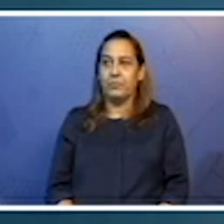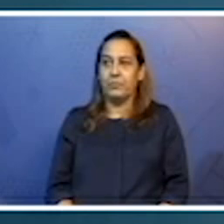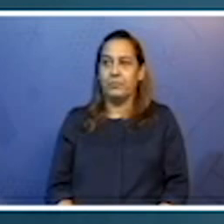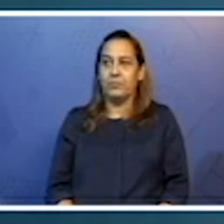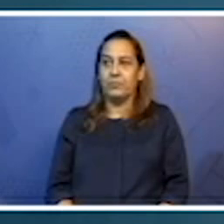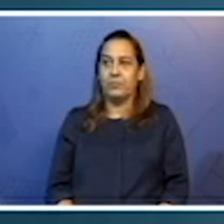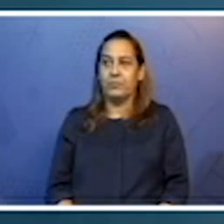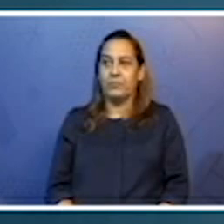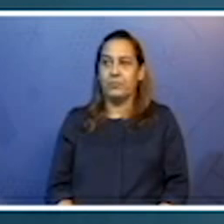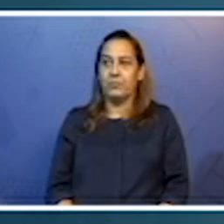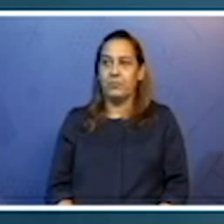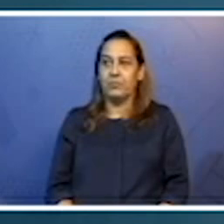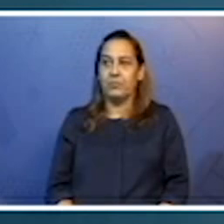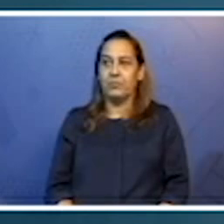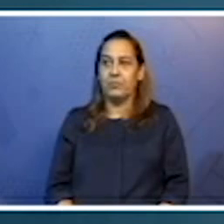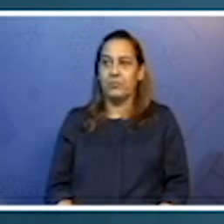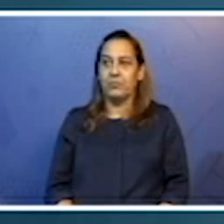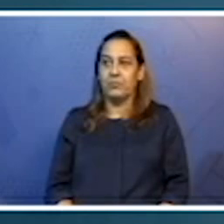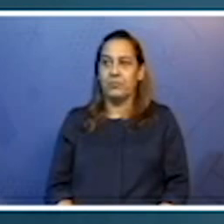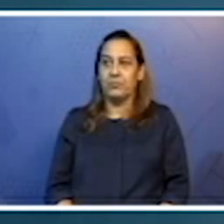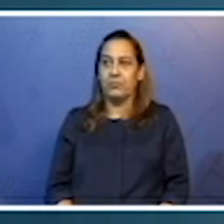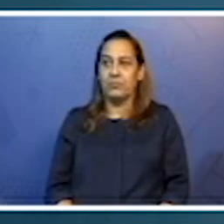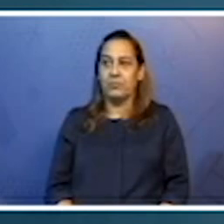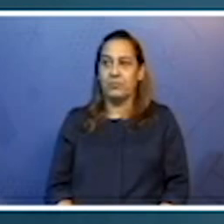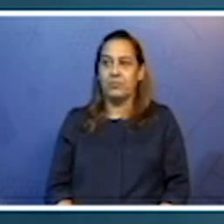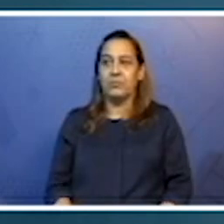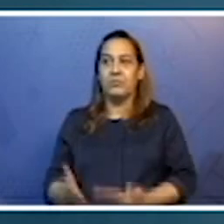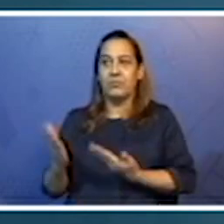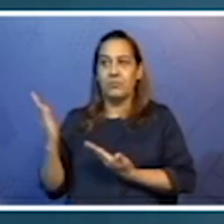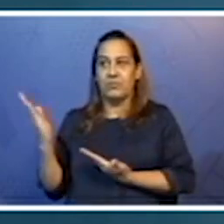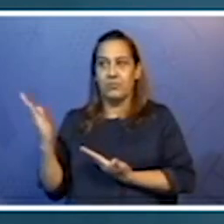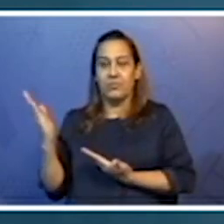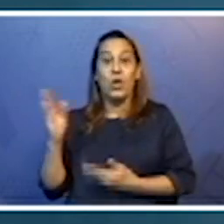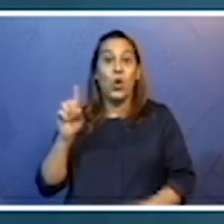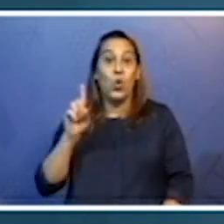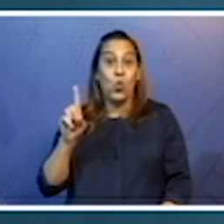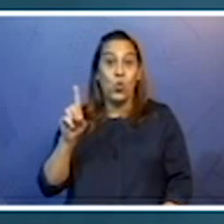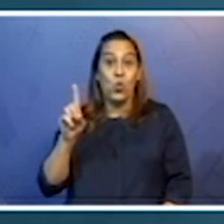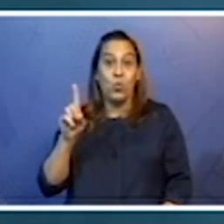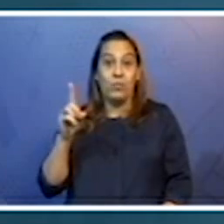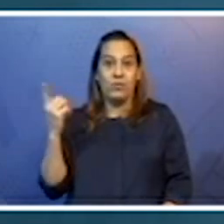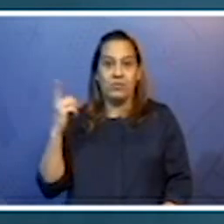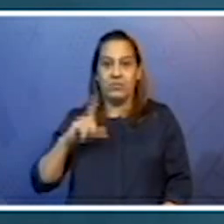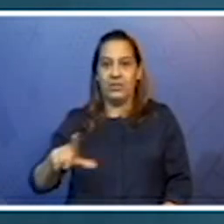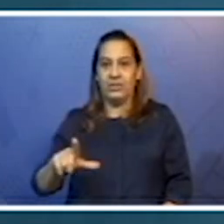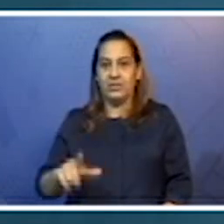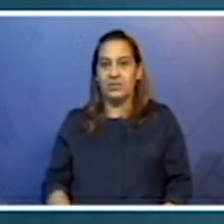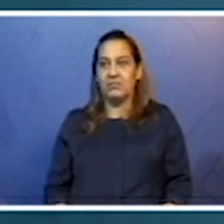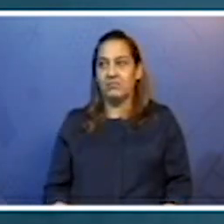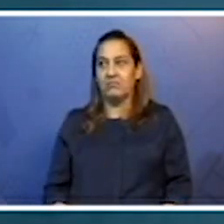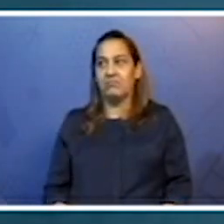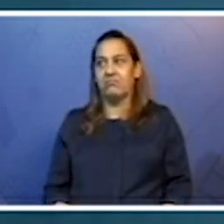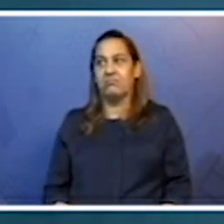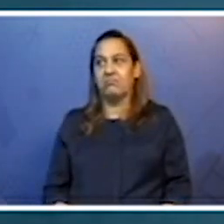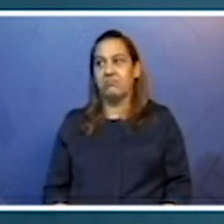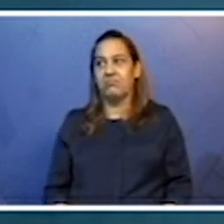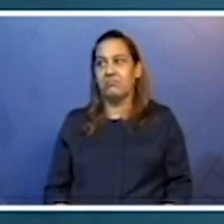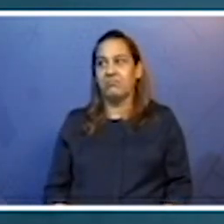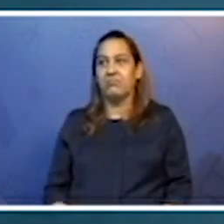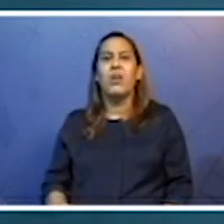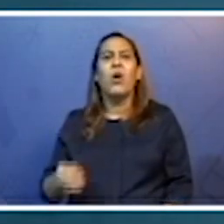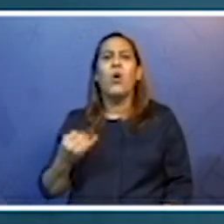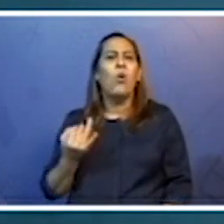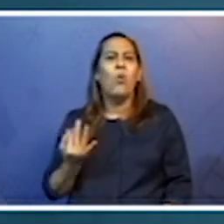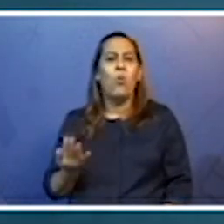E aí? Uma vez. E eu tenho esse tanto, ó. O que que vocês acham? Vai